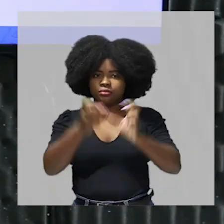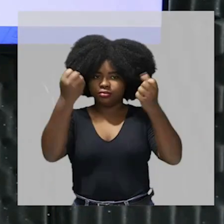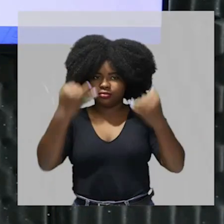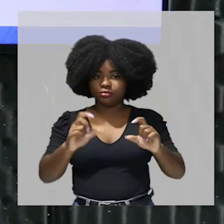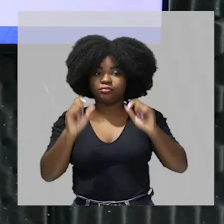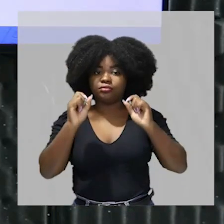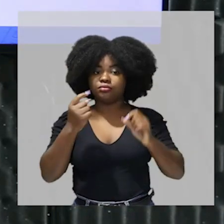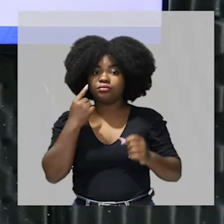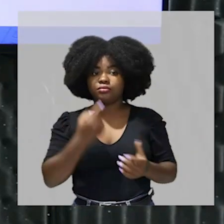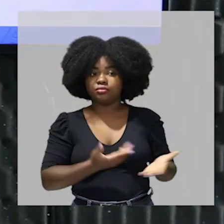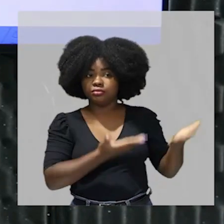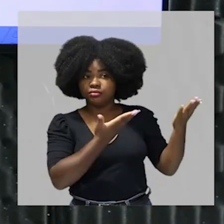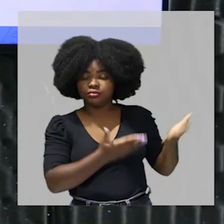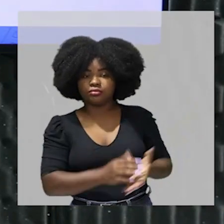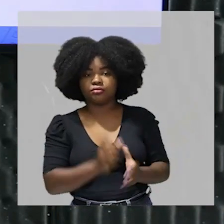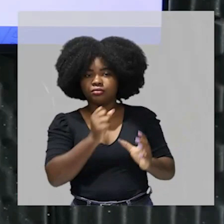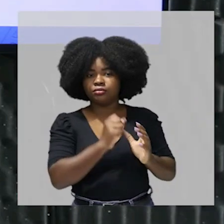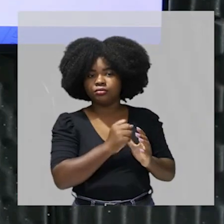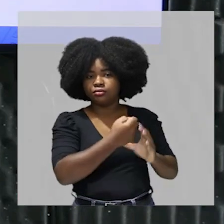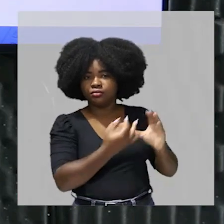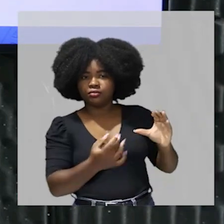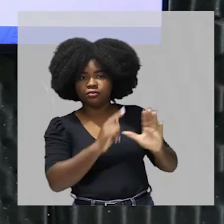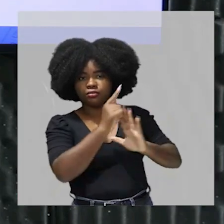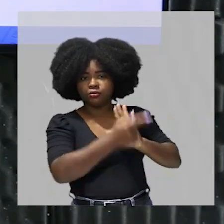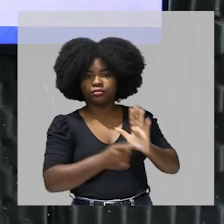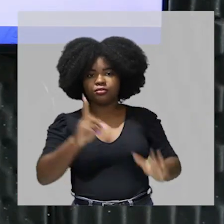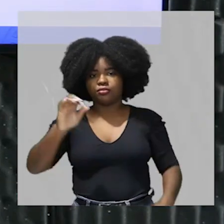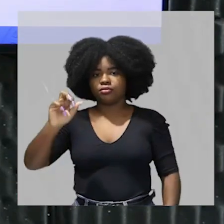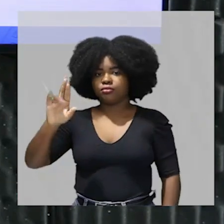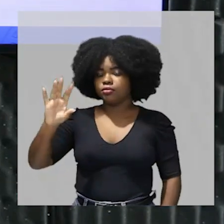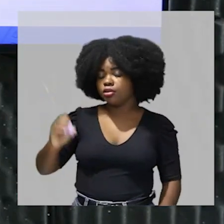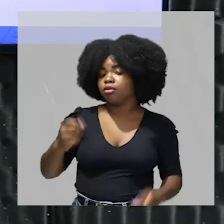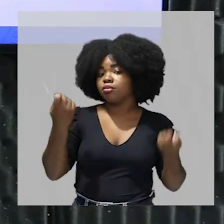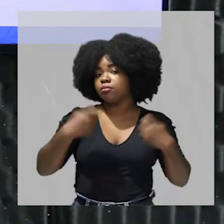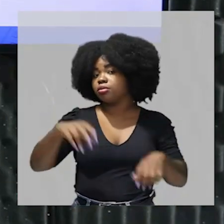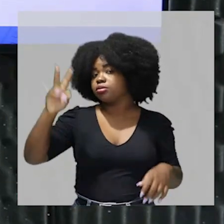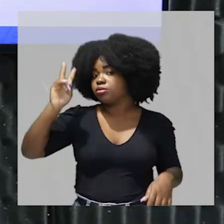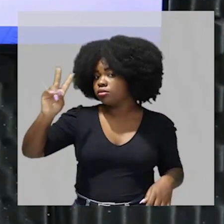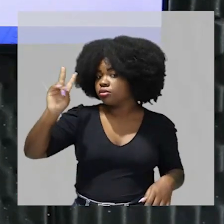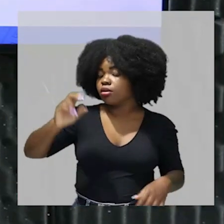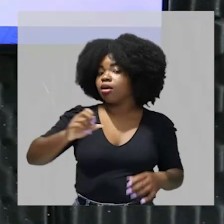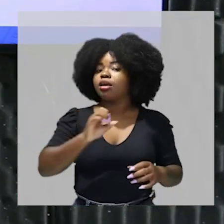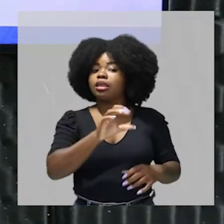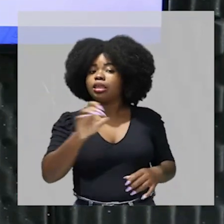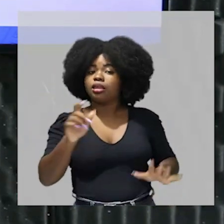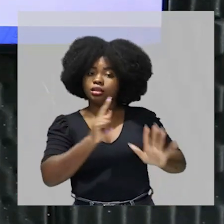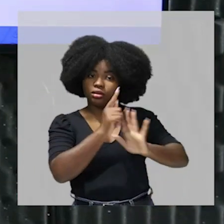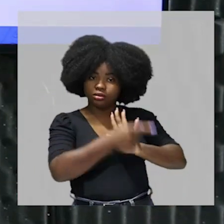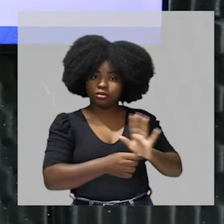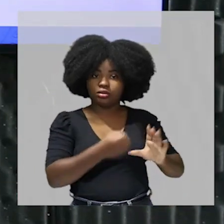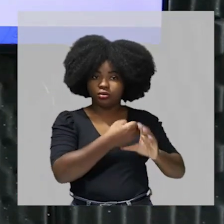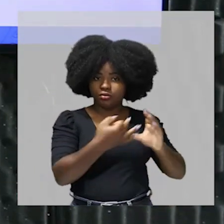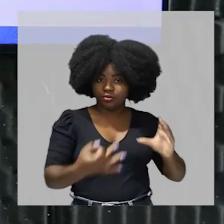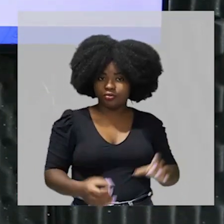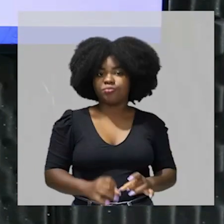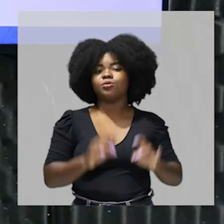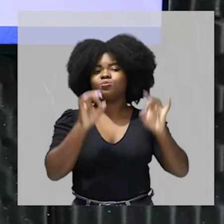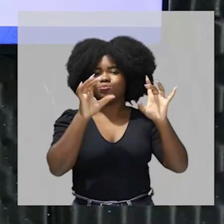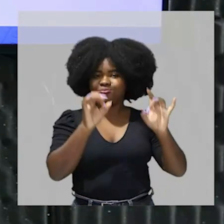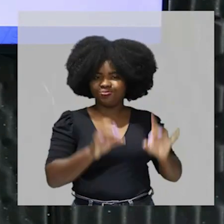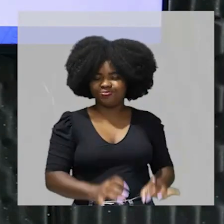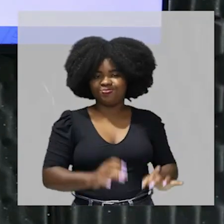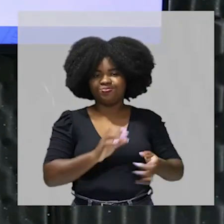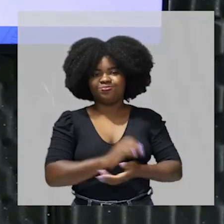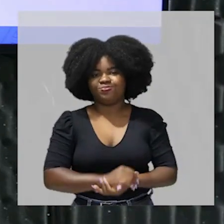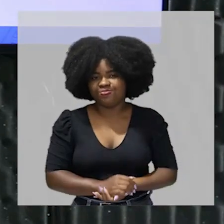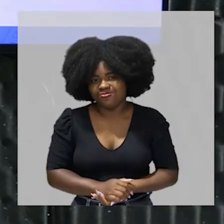bom uma característica do gênero diário então aqui eu preciso lembrar que cada gênero tem características específicas